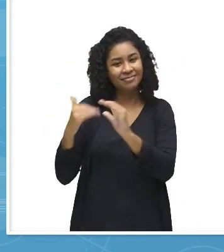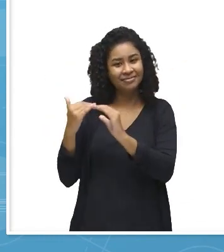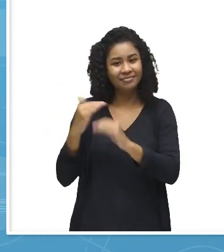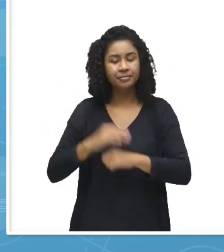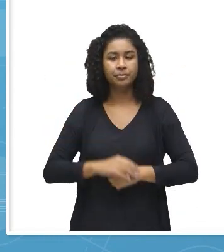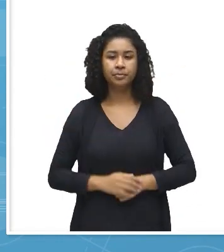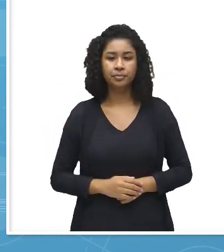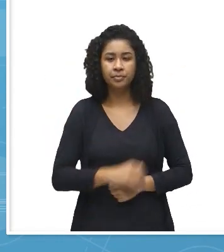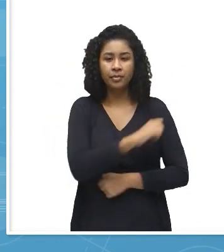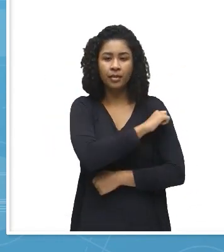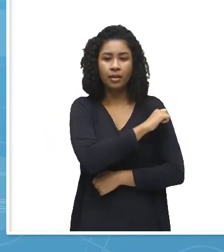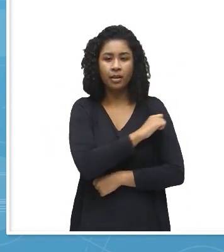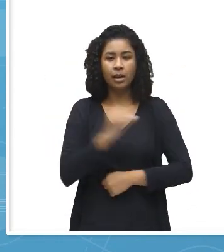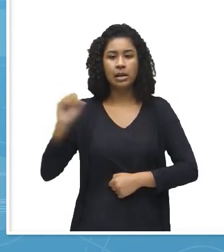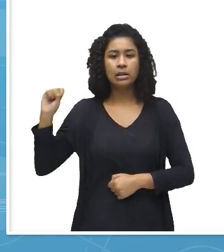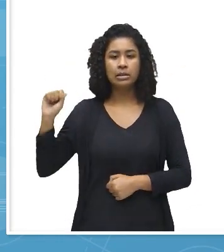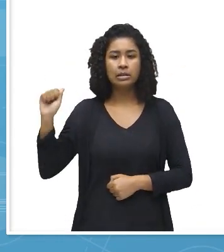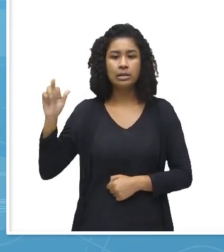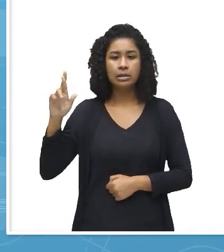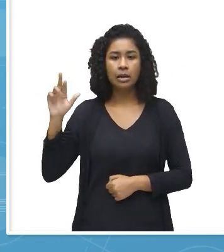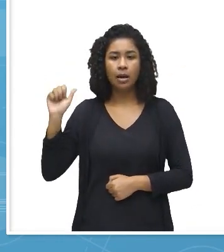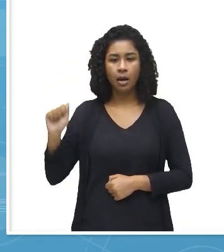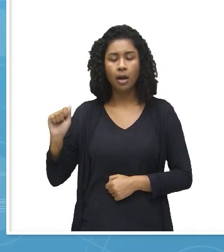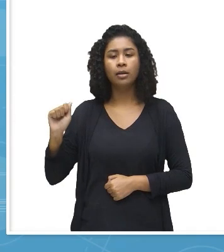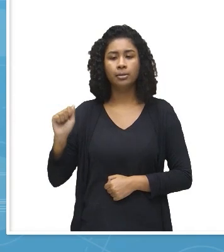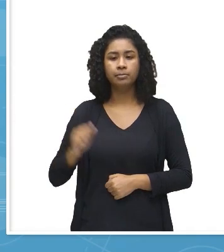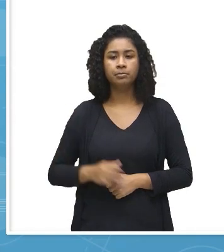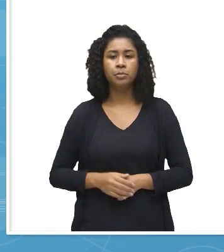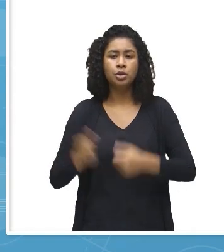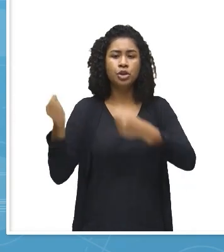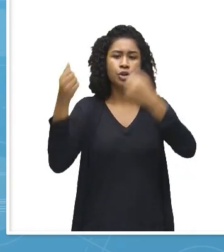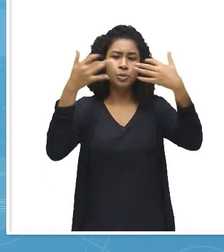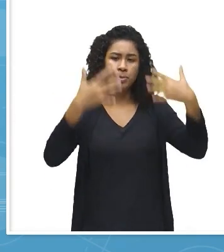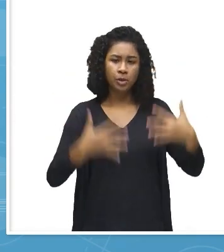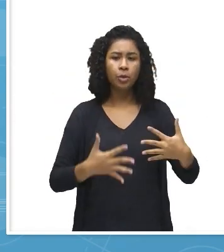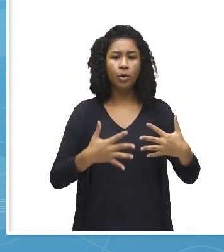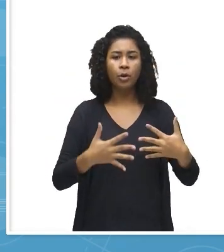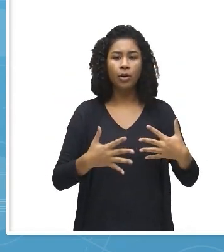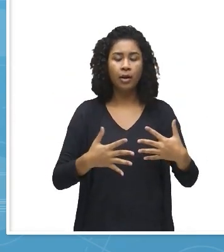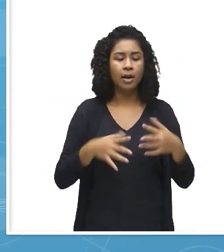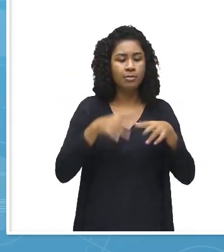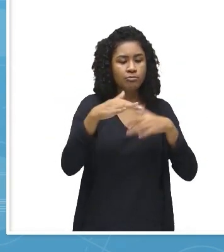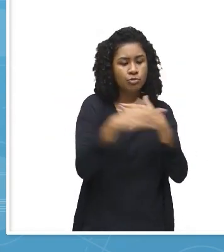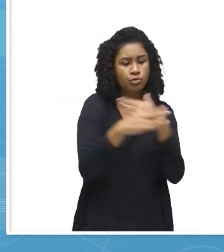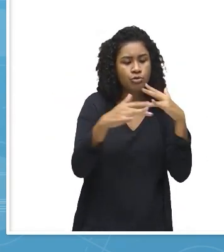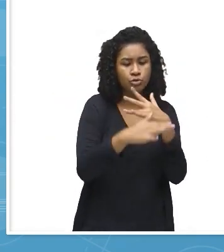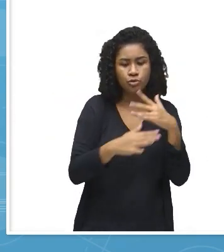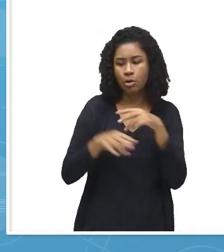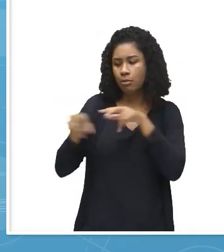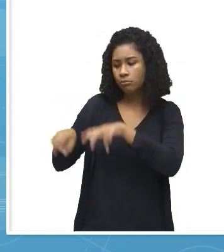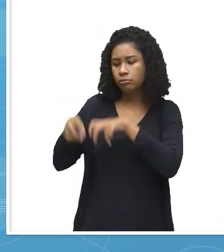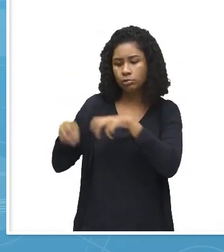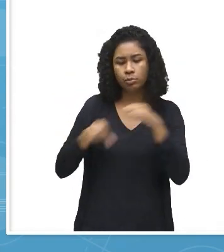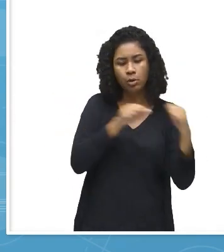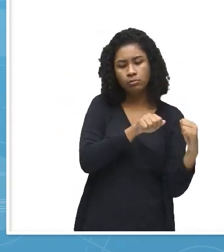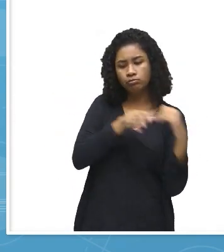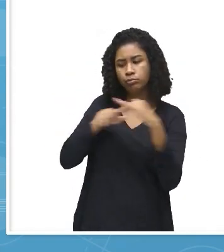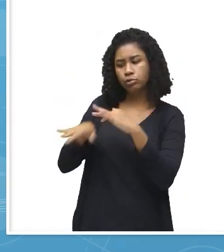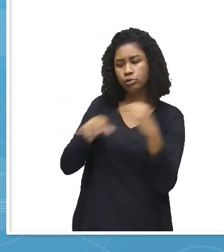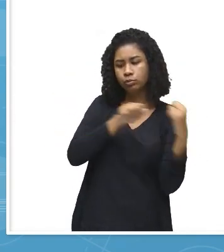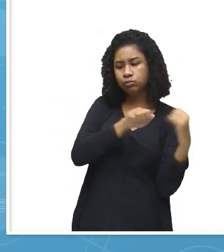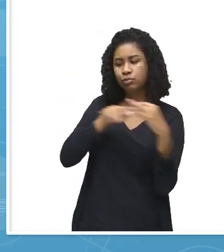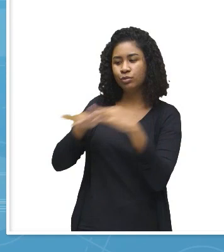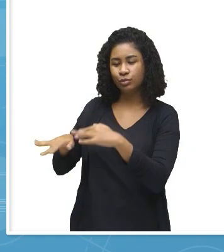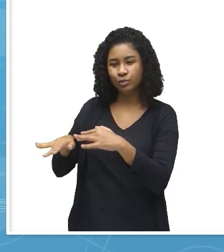botou aí, né, sobre o declínio das cidades, sobre a ocupação do campo na primeira questão. Parabéns, Sara, aí pela